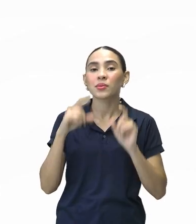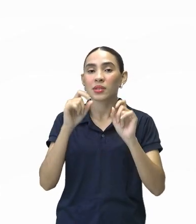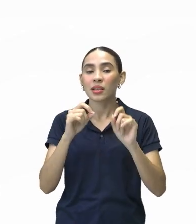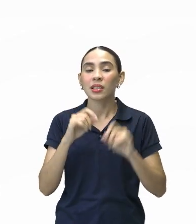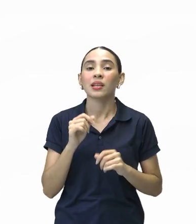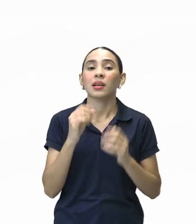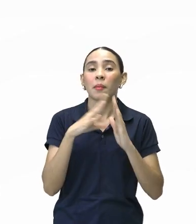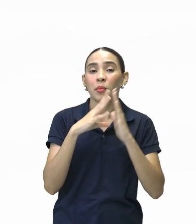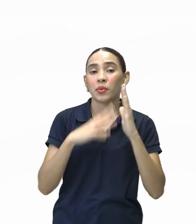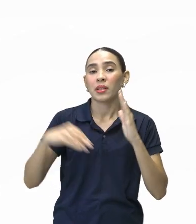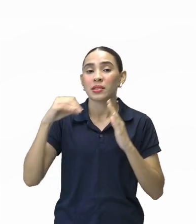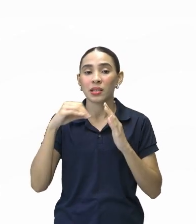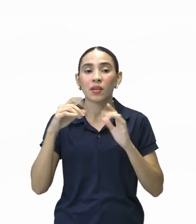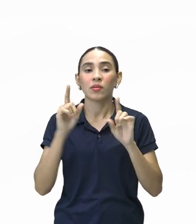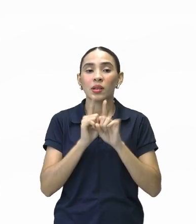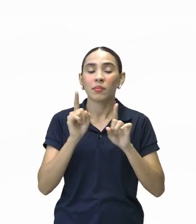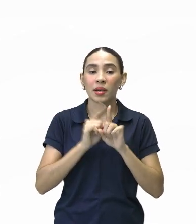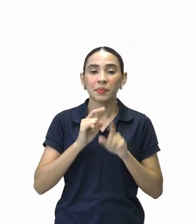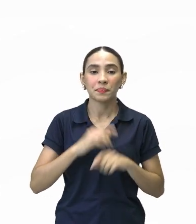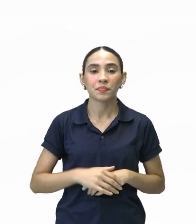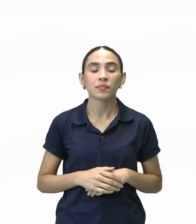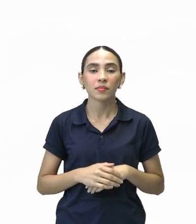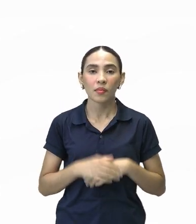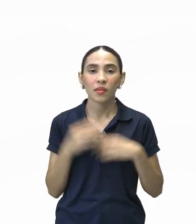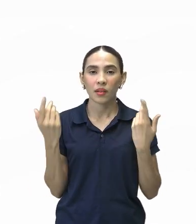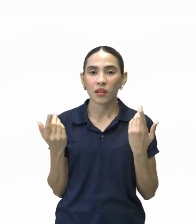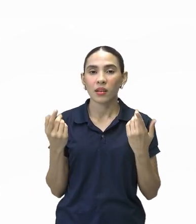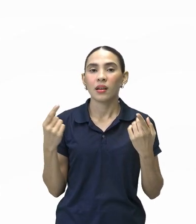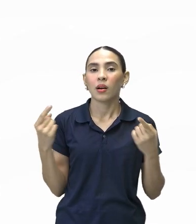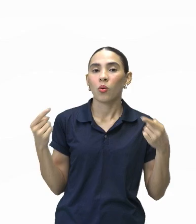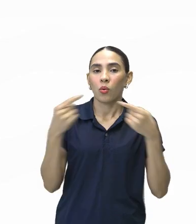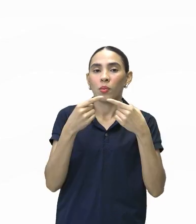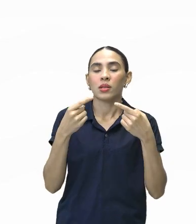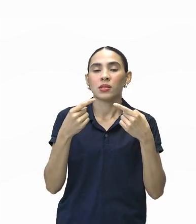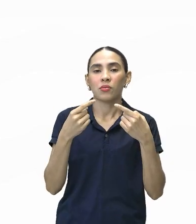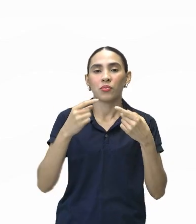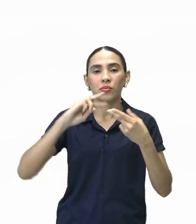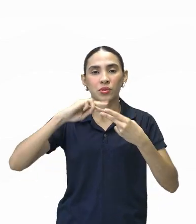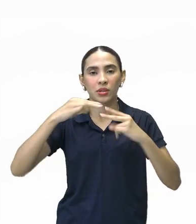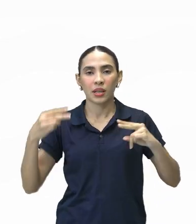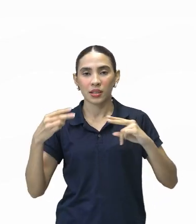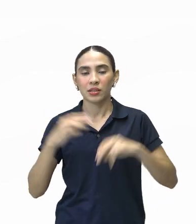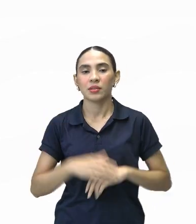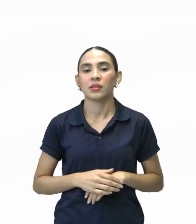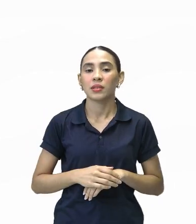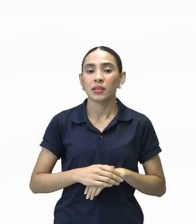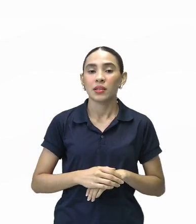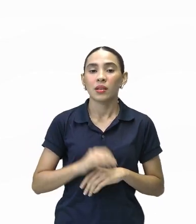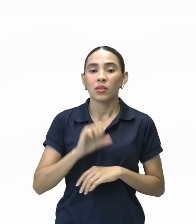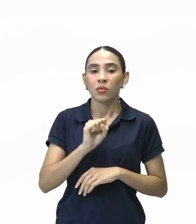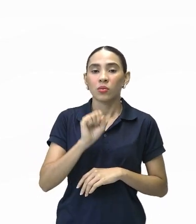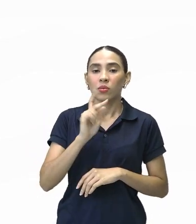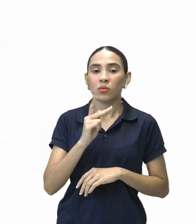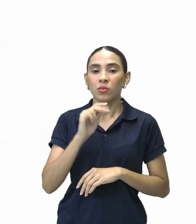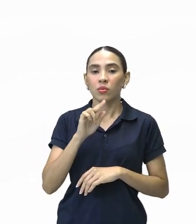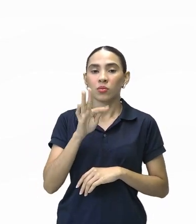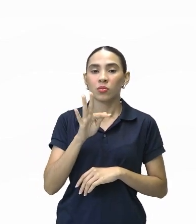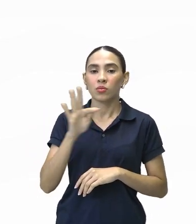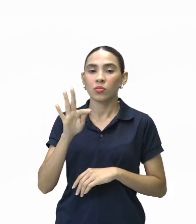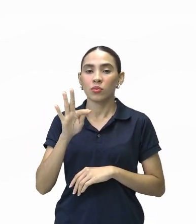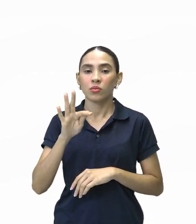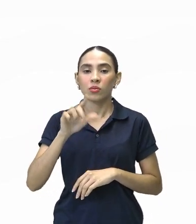das mutações na variação genética, a recombinação genética. O shuffling, desculpa aí